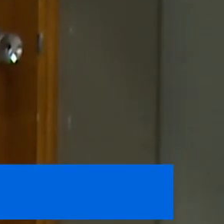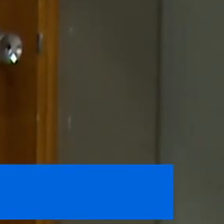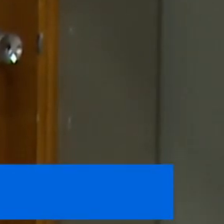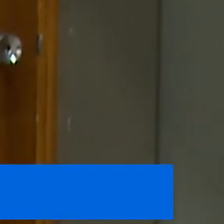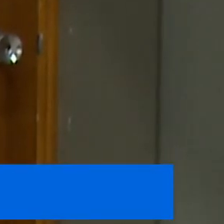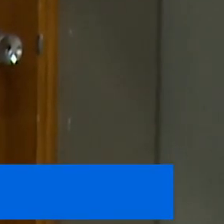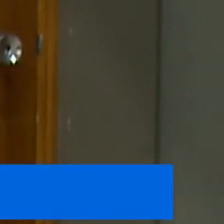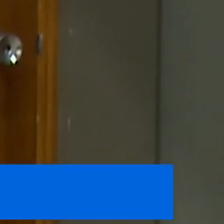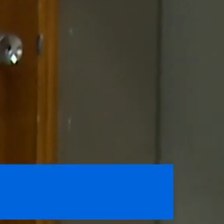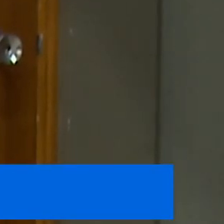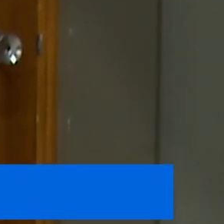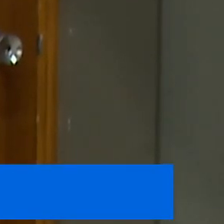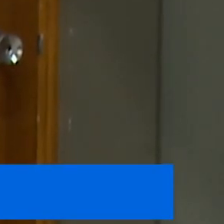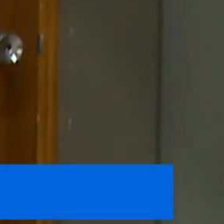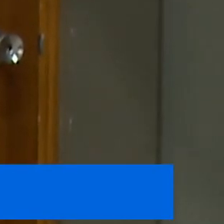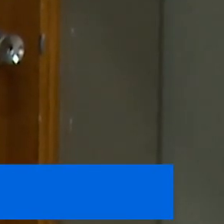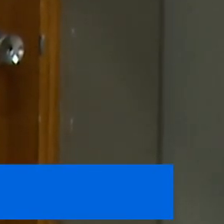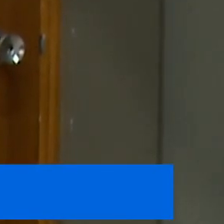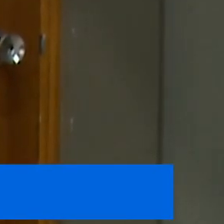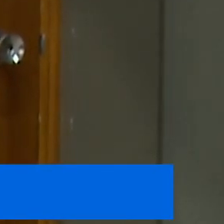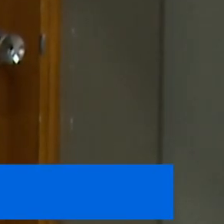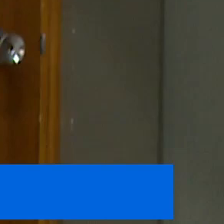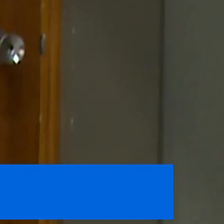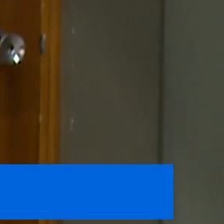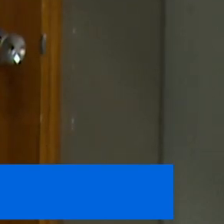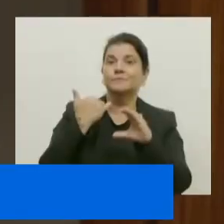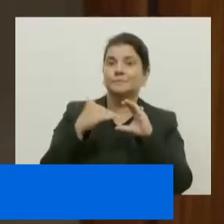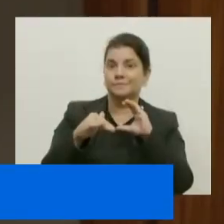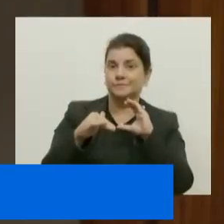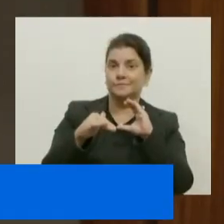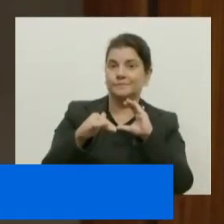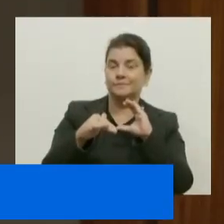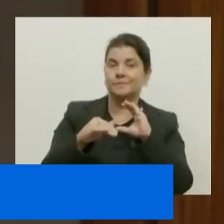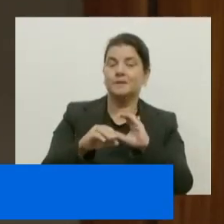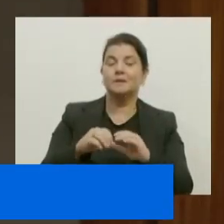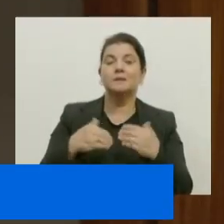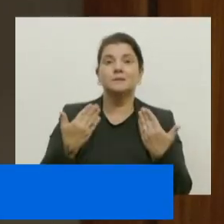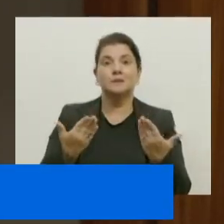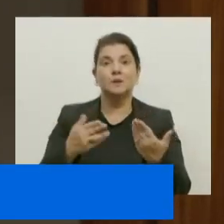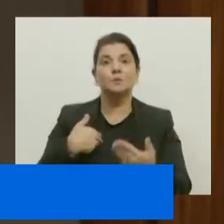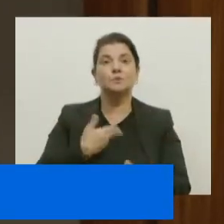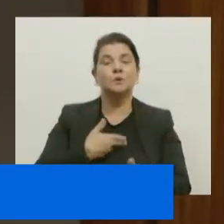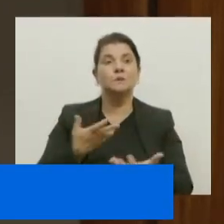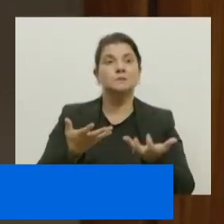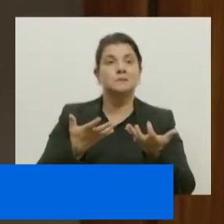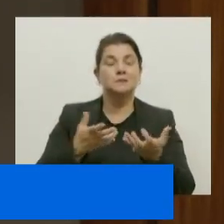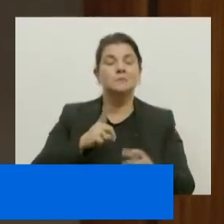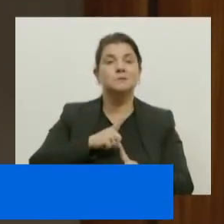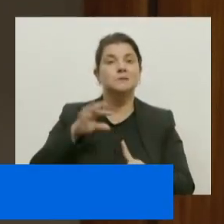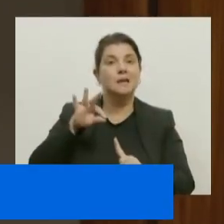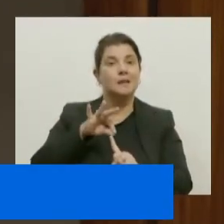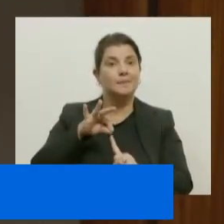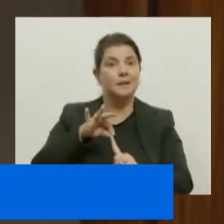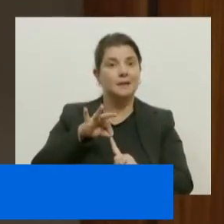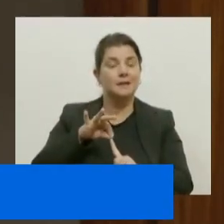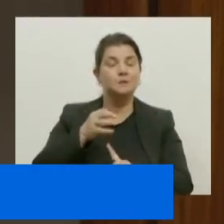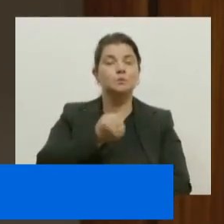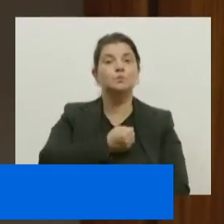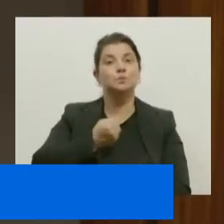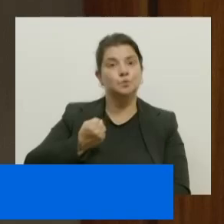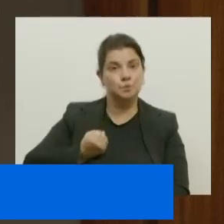a Prefeitura em casos de dúvidas ou problemas então nós queremos que tenha na parada o